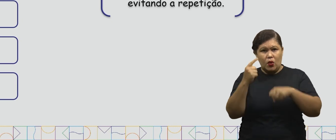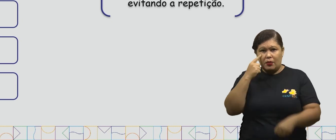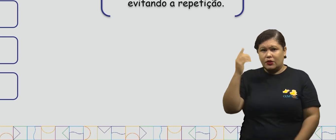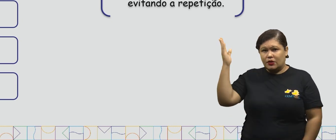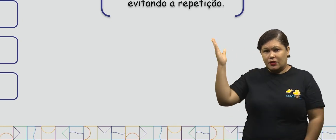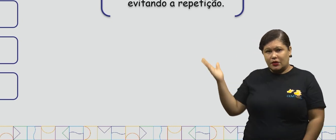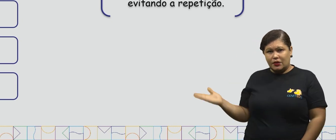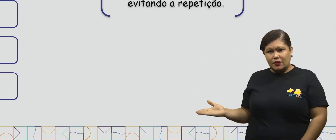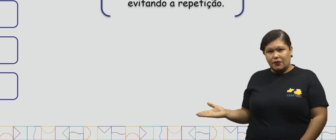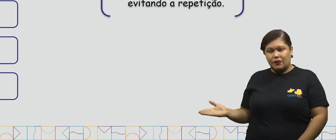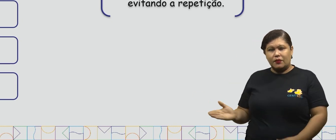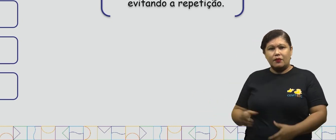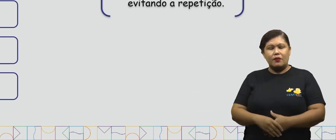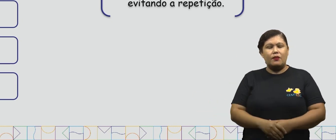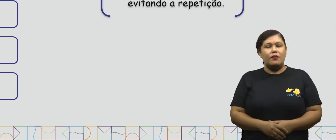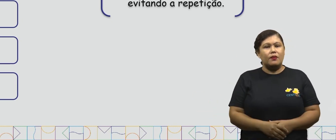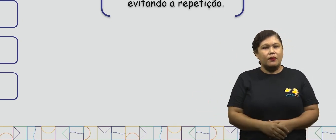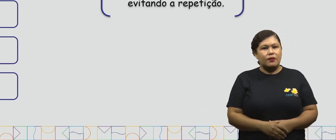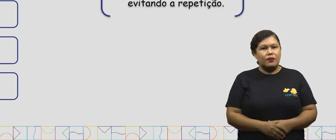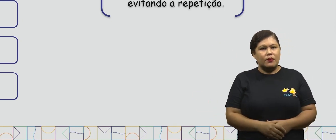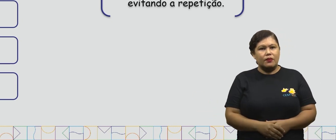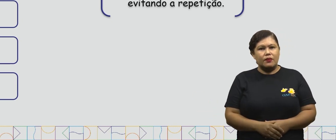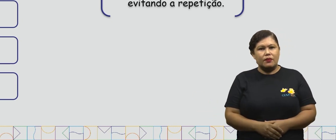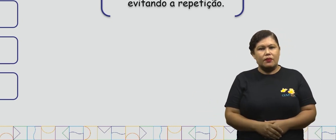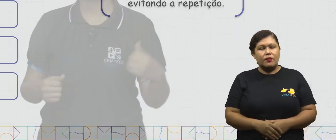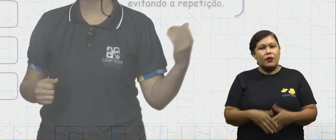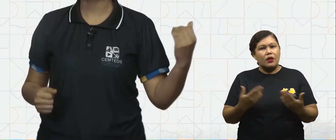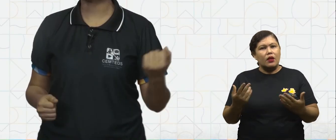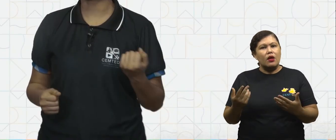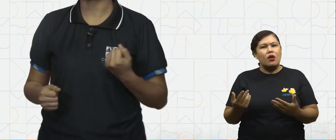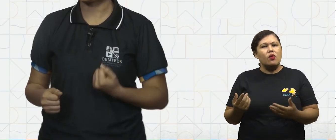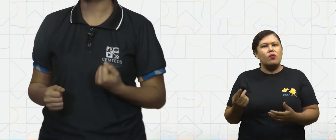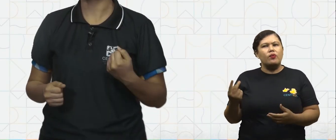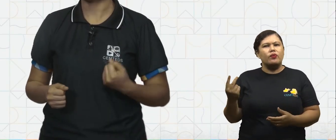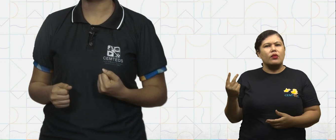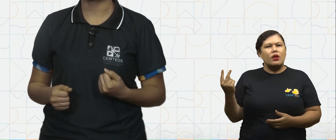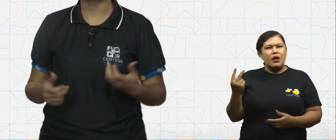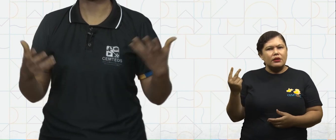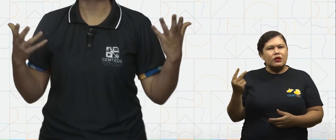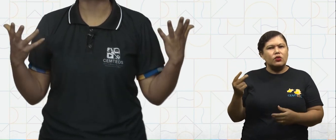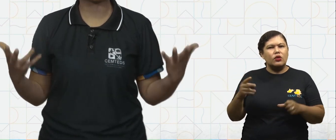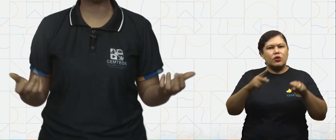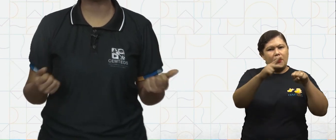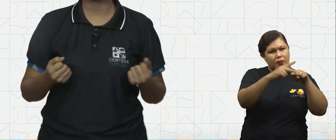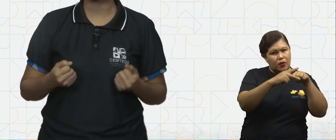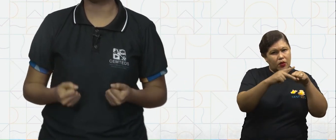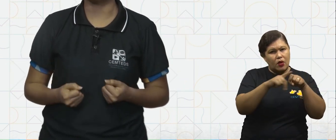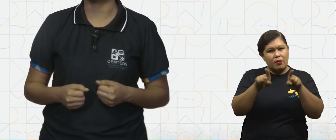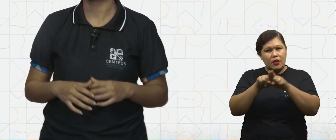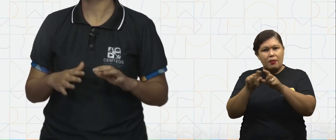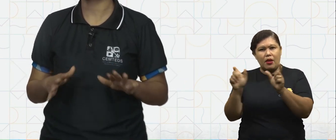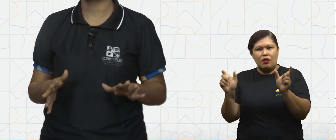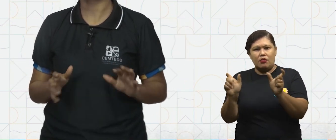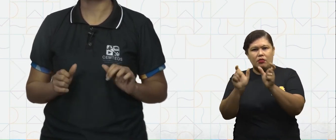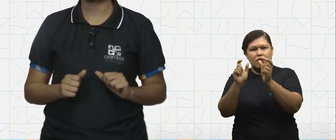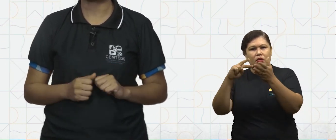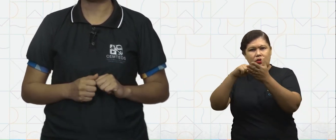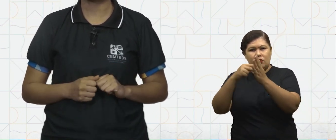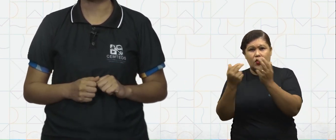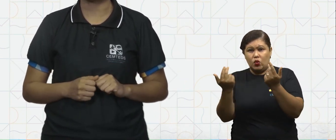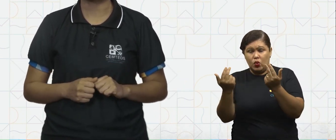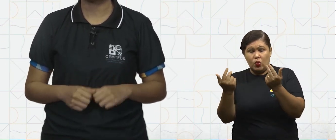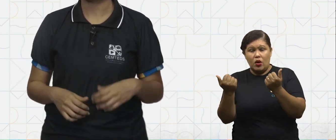esses, que são classificadas como pronomes. Elas ajudaram o texto a ficar mais interessante e sem